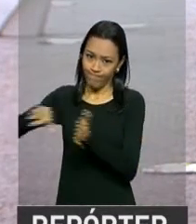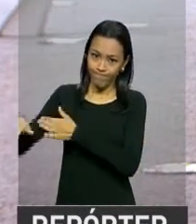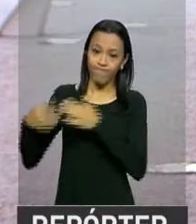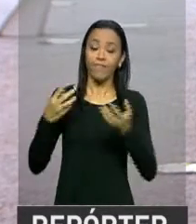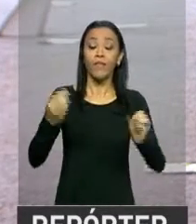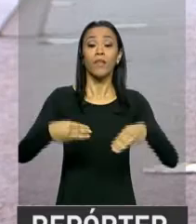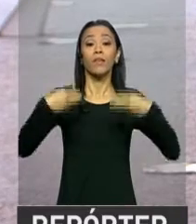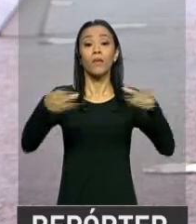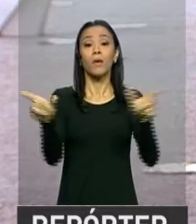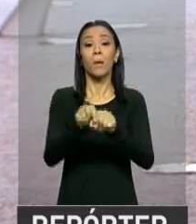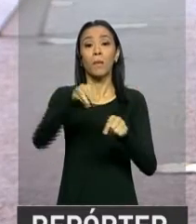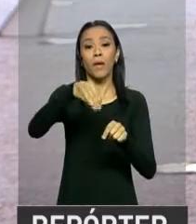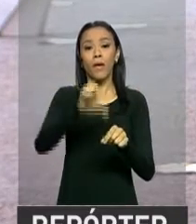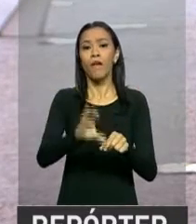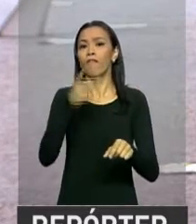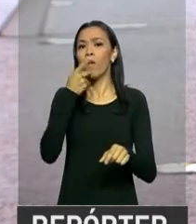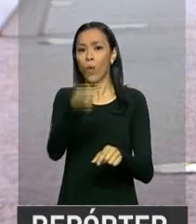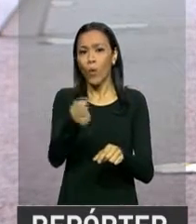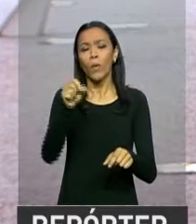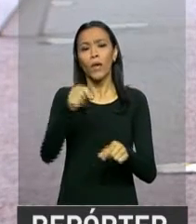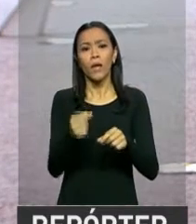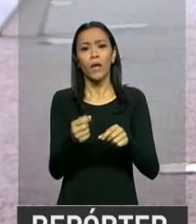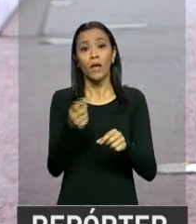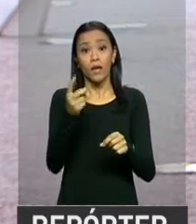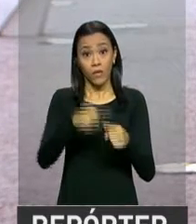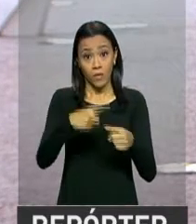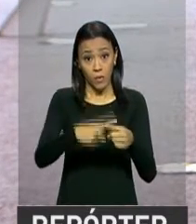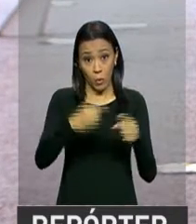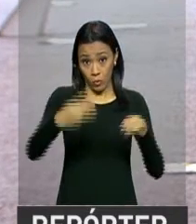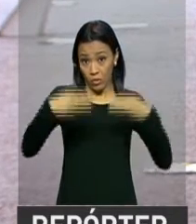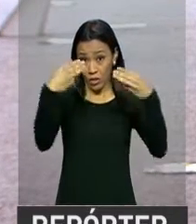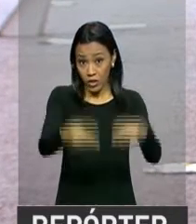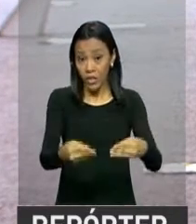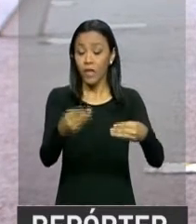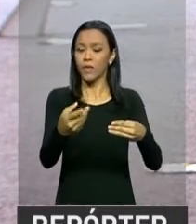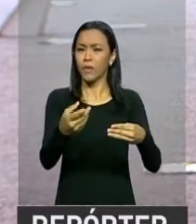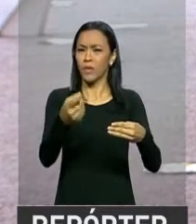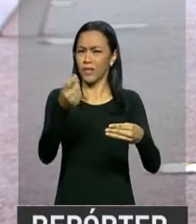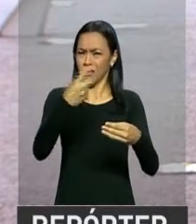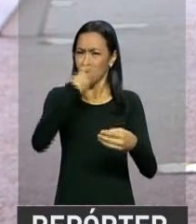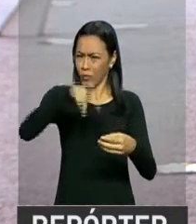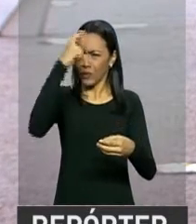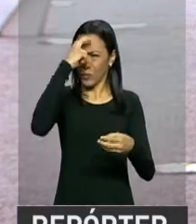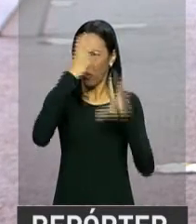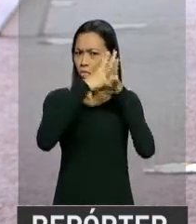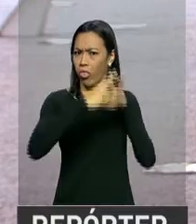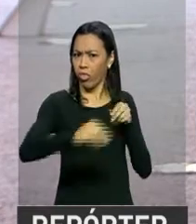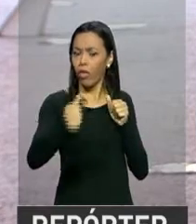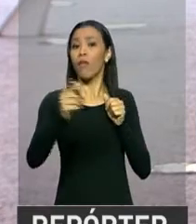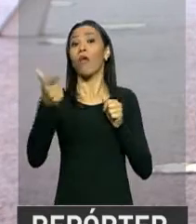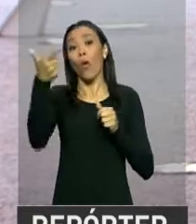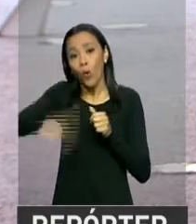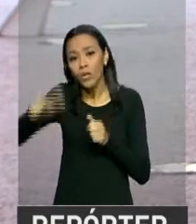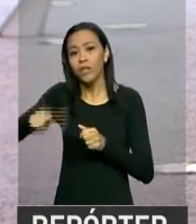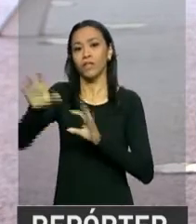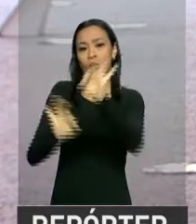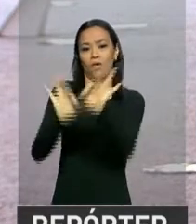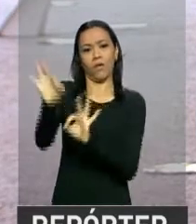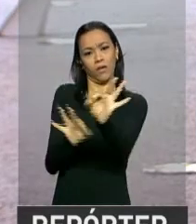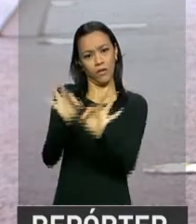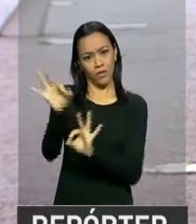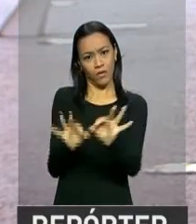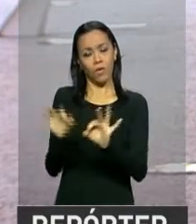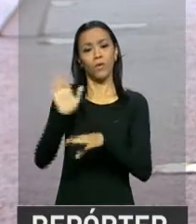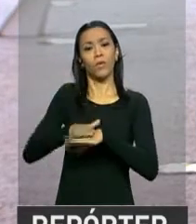Filho, informou que Michel Temer decidiu recriar o Ministério da Cultura. O nome do novo ministro será Marcelo Calero,